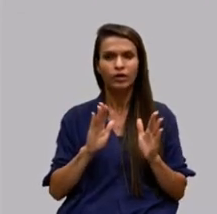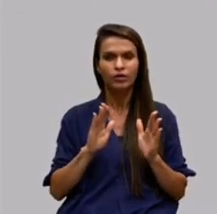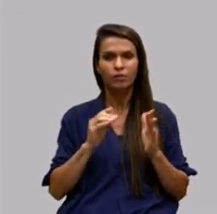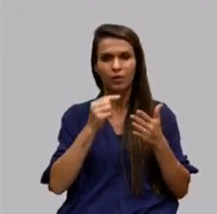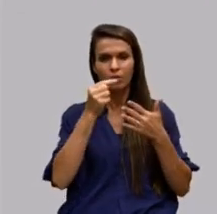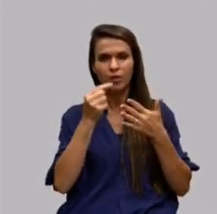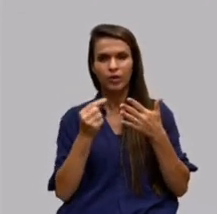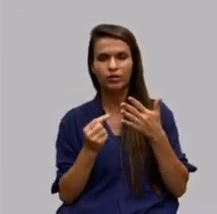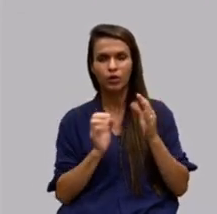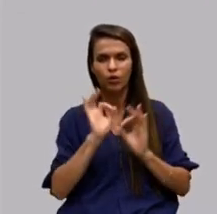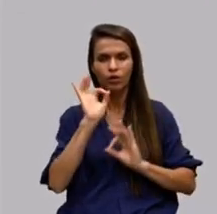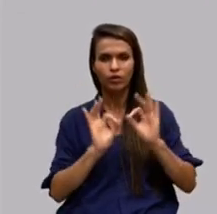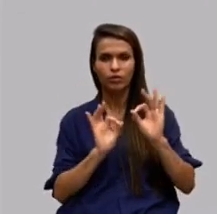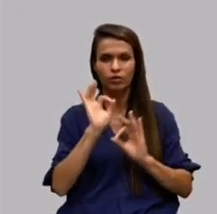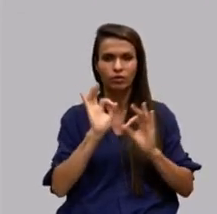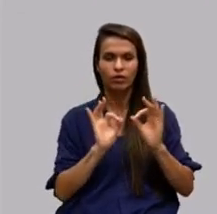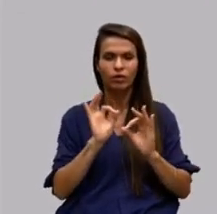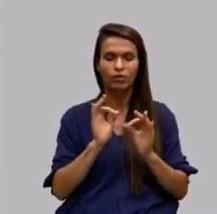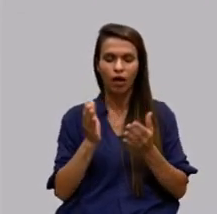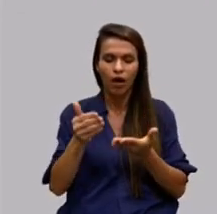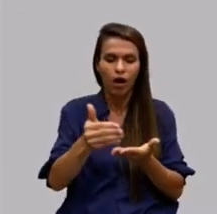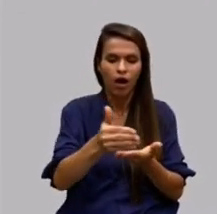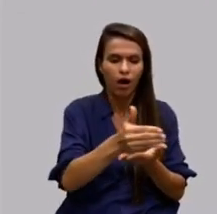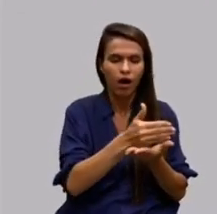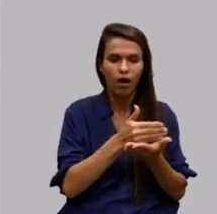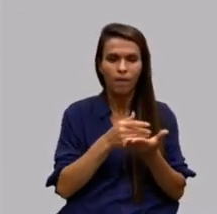que organizavam uma grande arrecadação para o Estado,